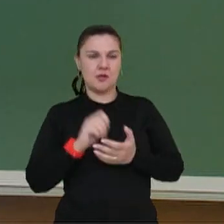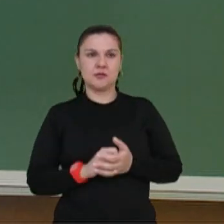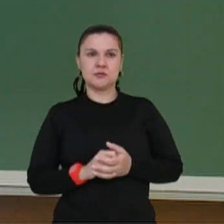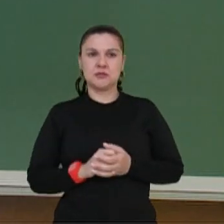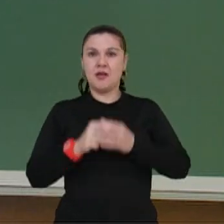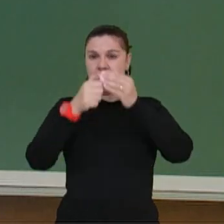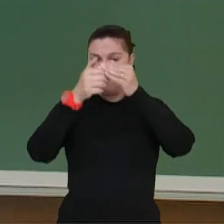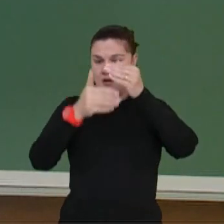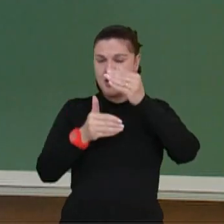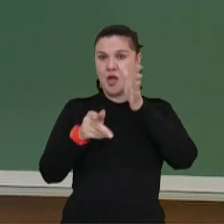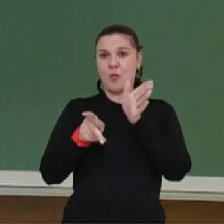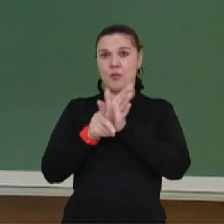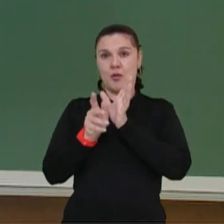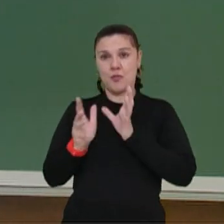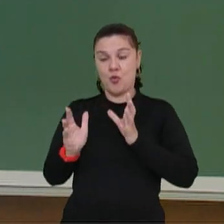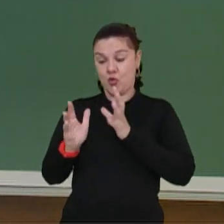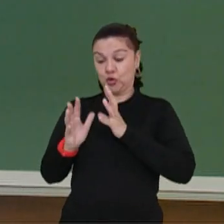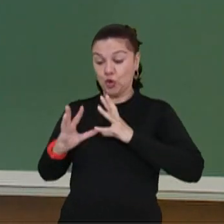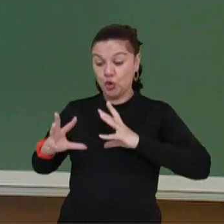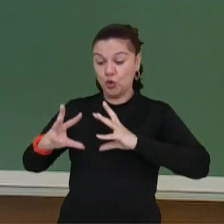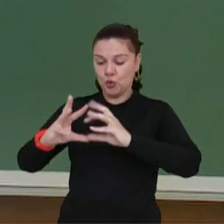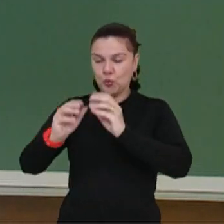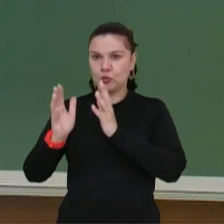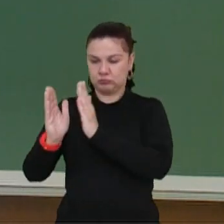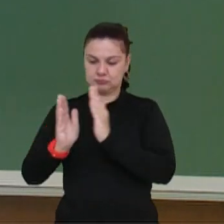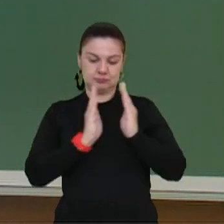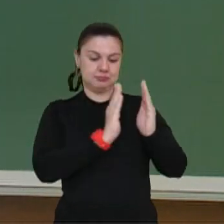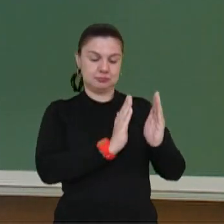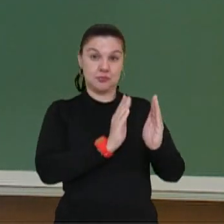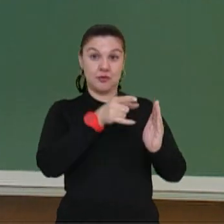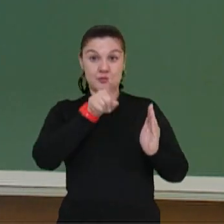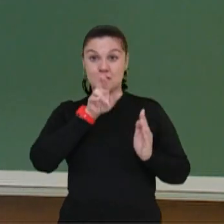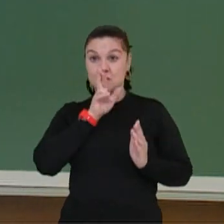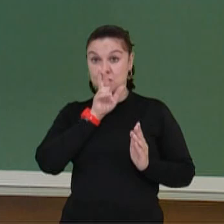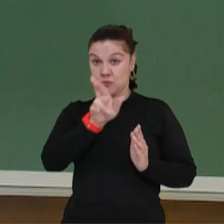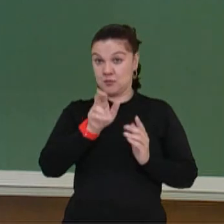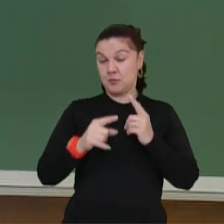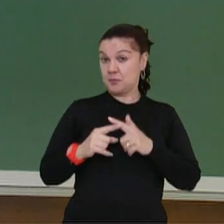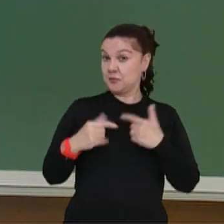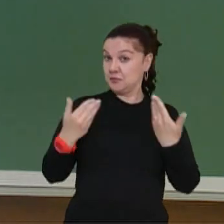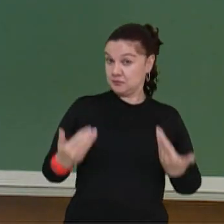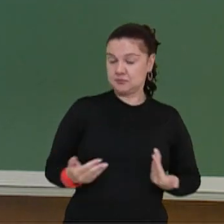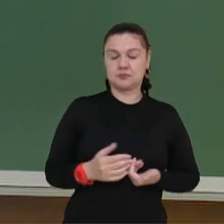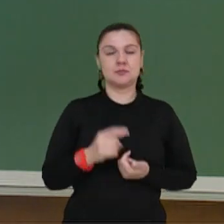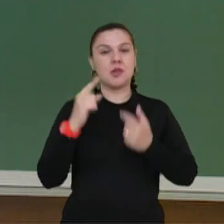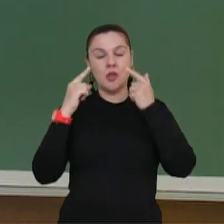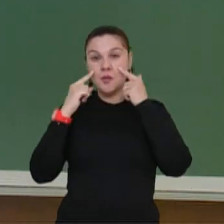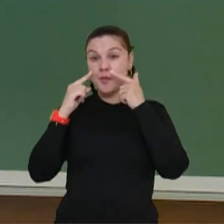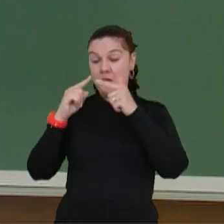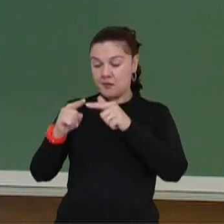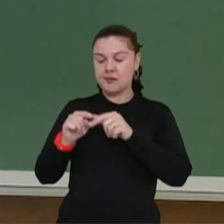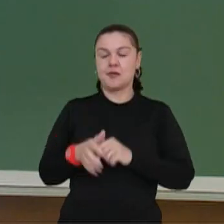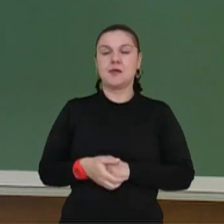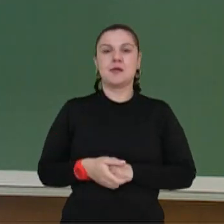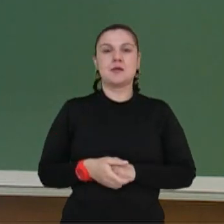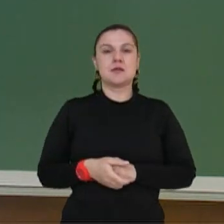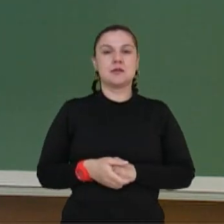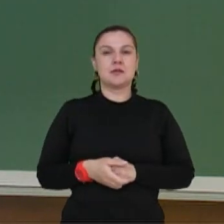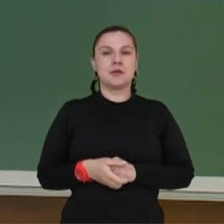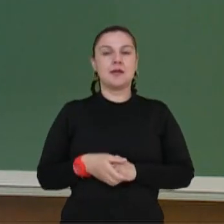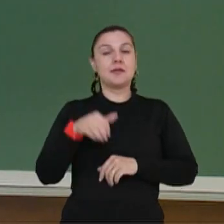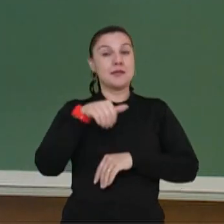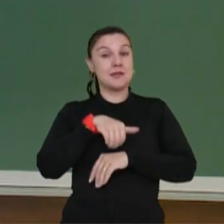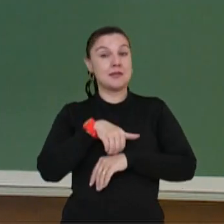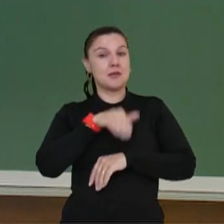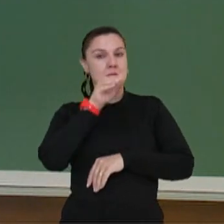os dados se referem a uma população ou uma amostra? E você tinha que justificar. Essa questão, ela tem mais a